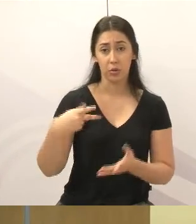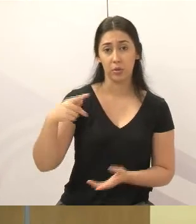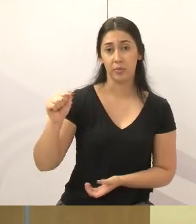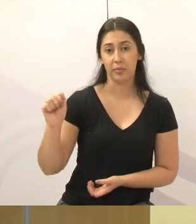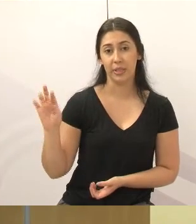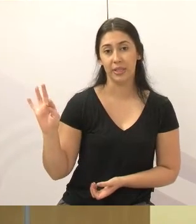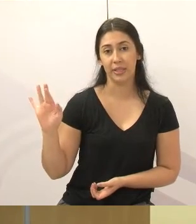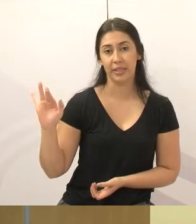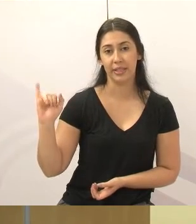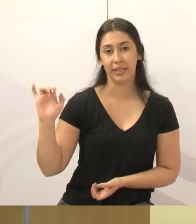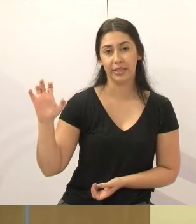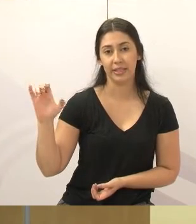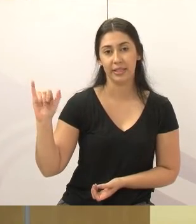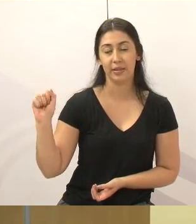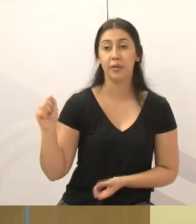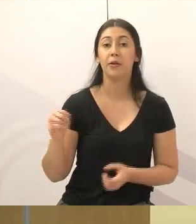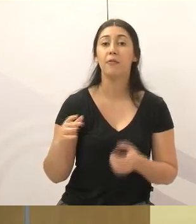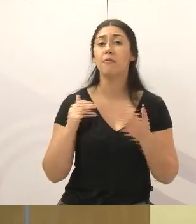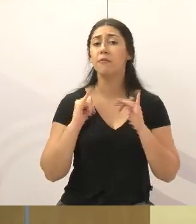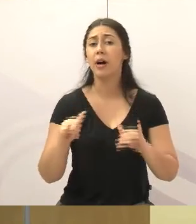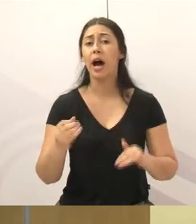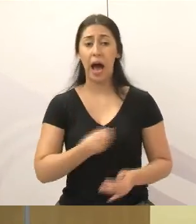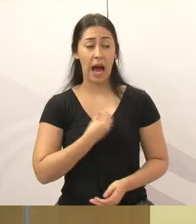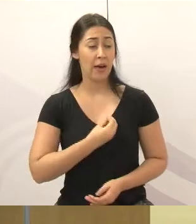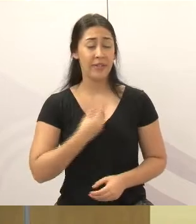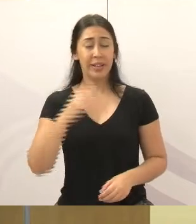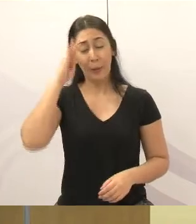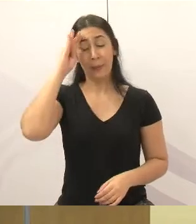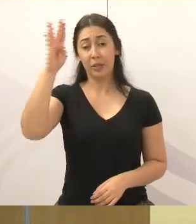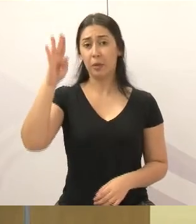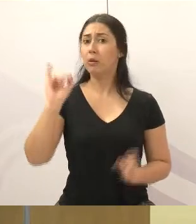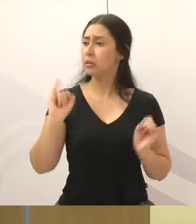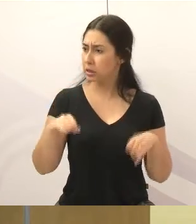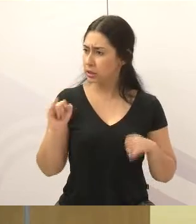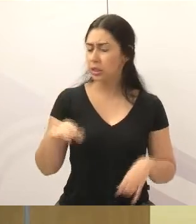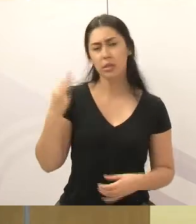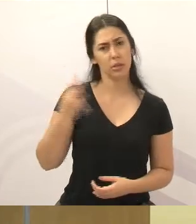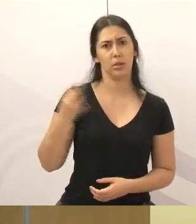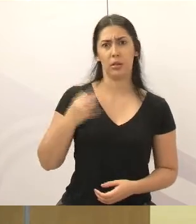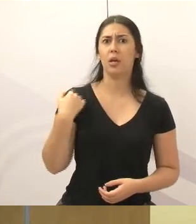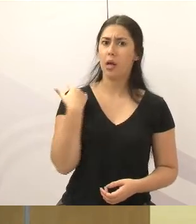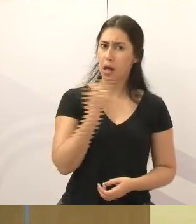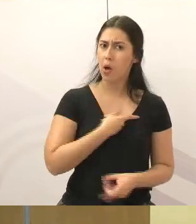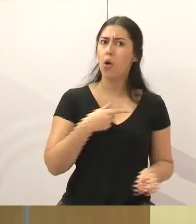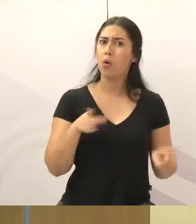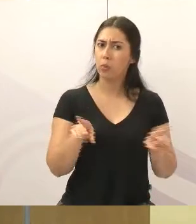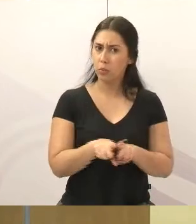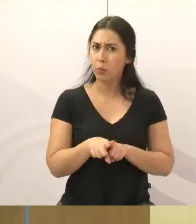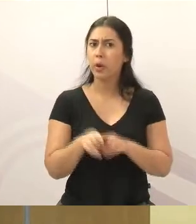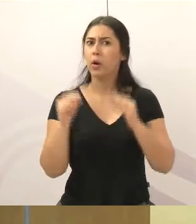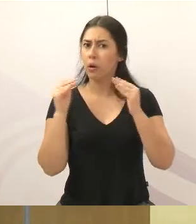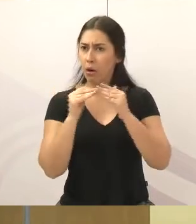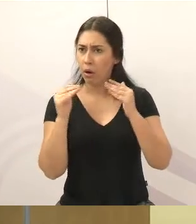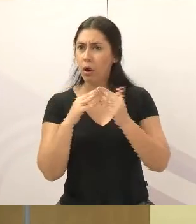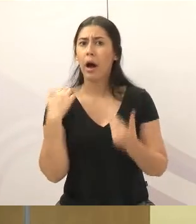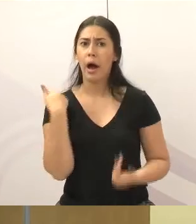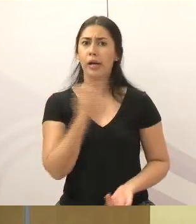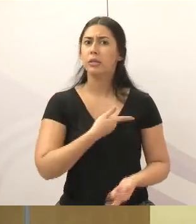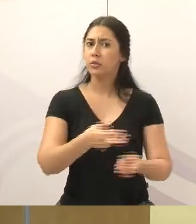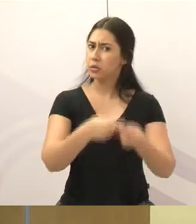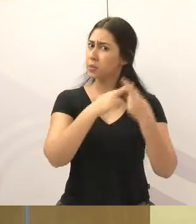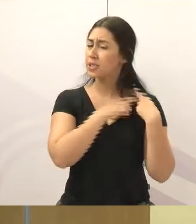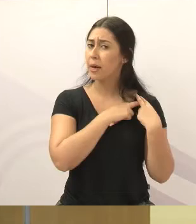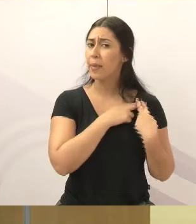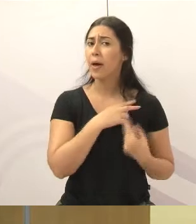fala, né, que a vida é importante, com certeza, sem sombra de dúvida. Eu acho que nós, enquanto vereadores, temos toda a responsabilidade de sabermos que o